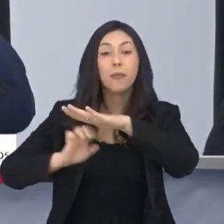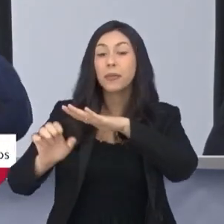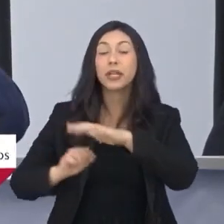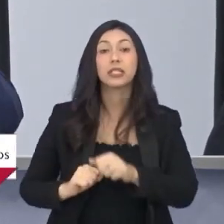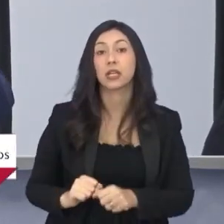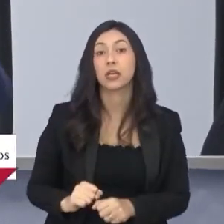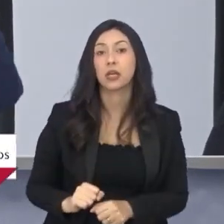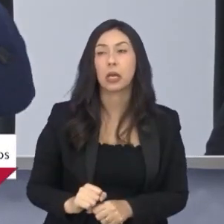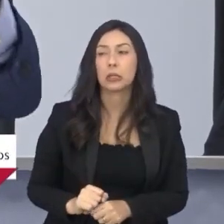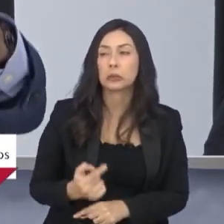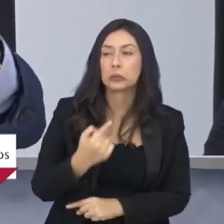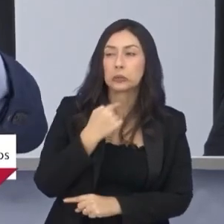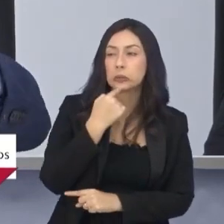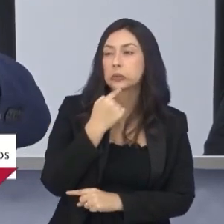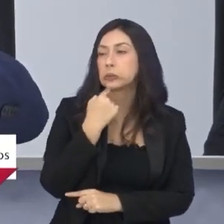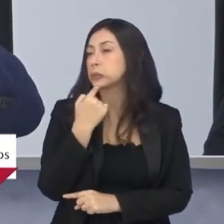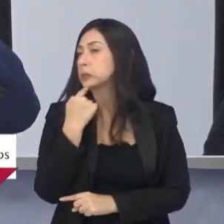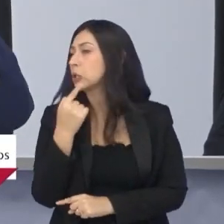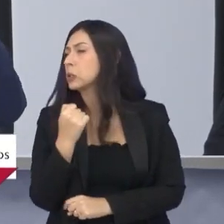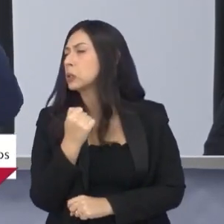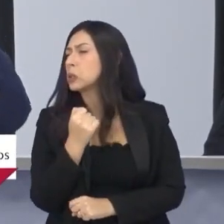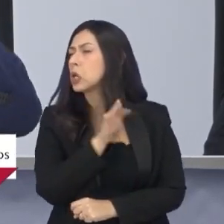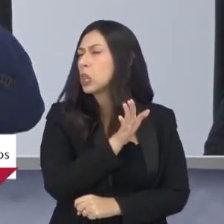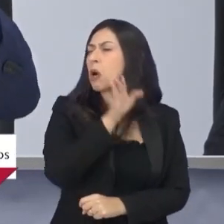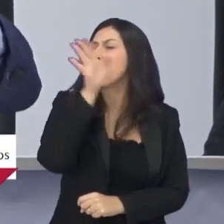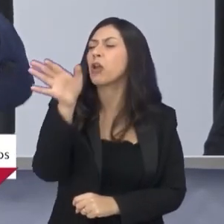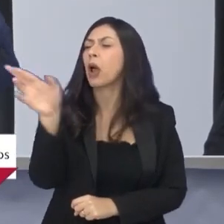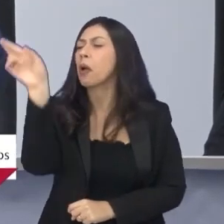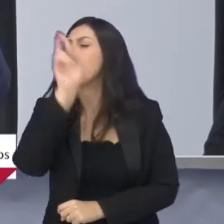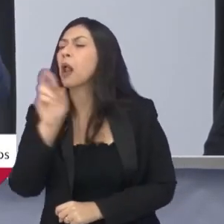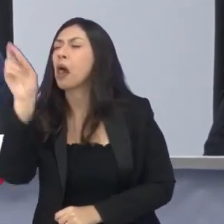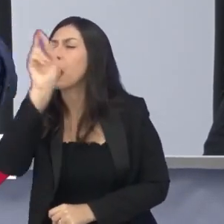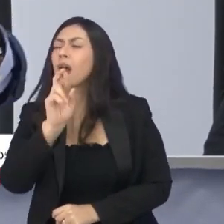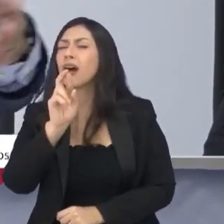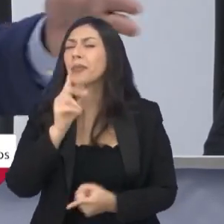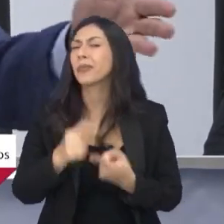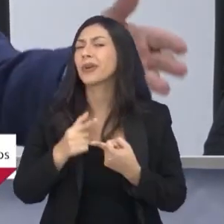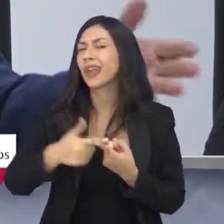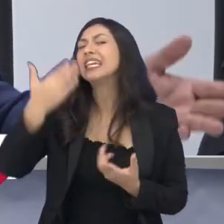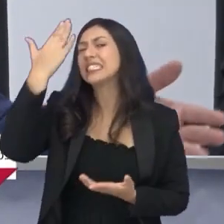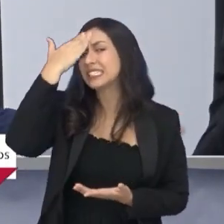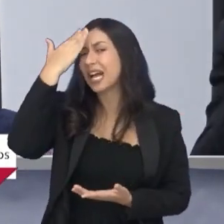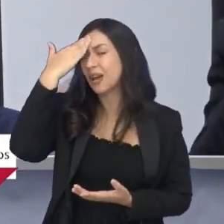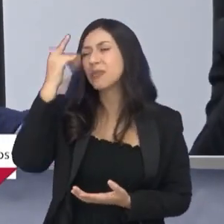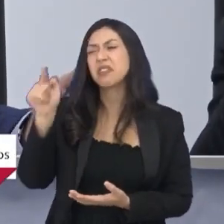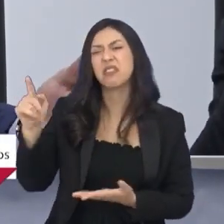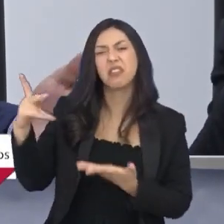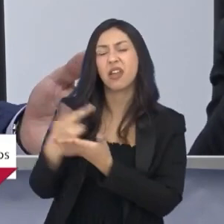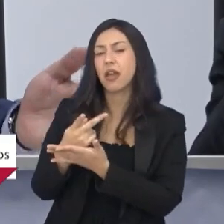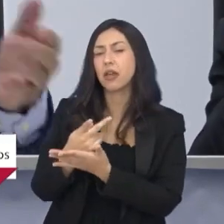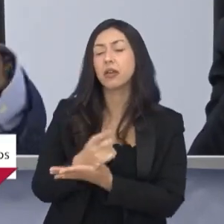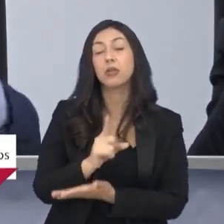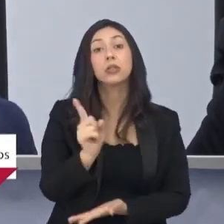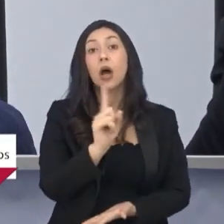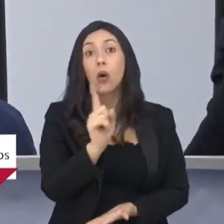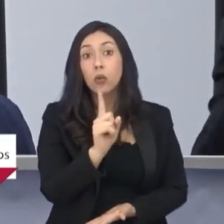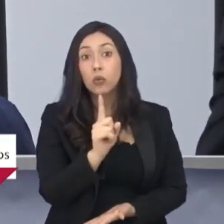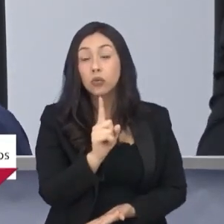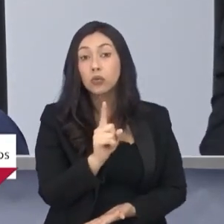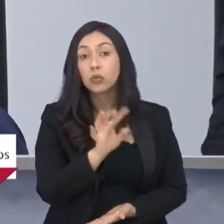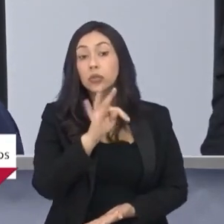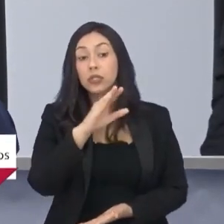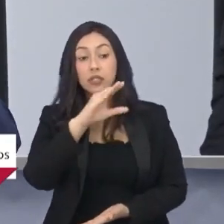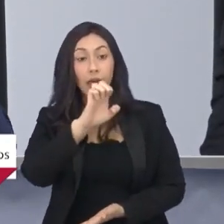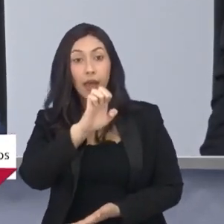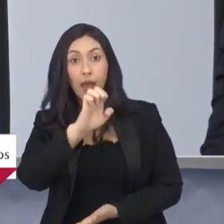uma suspeita e você contrata uma auditoria e que essa auditoria vai lá para pegar porque sabe que tem não não é isso o tribunal